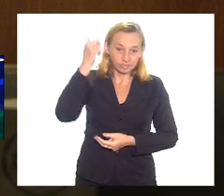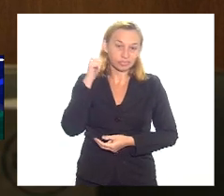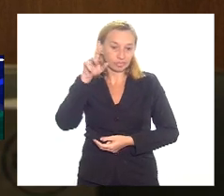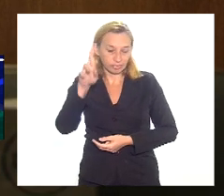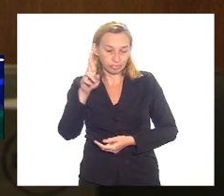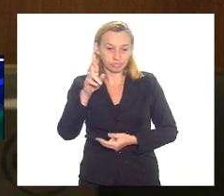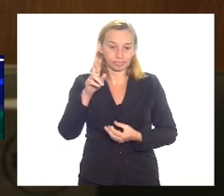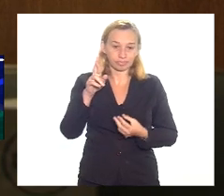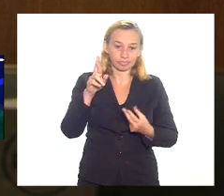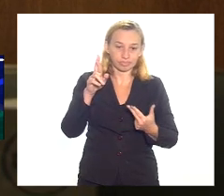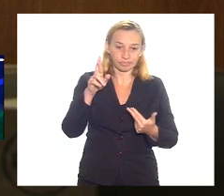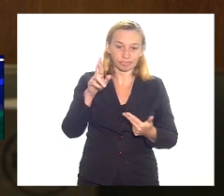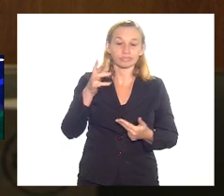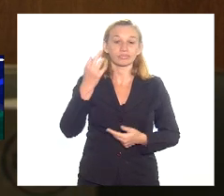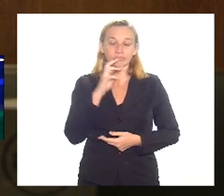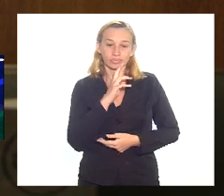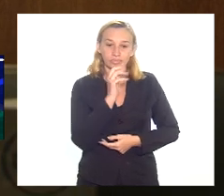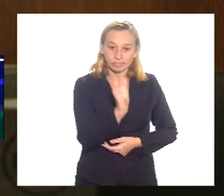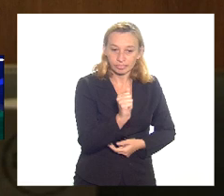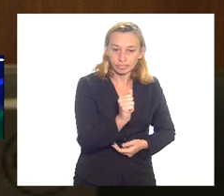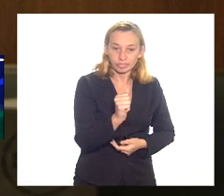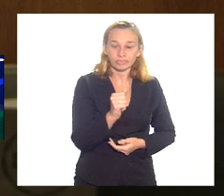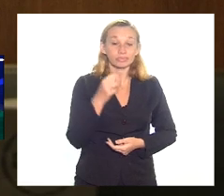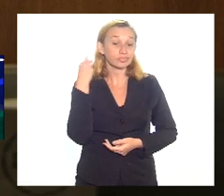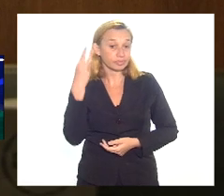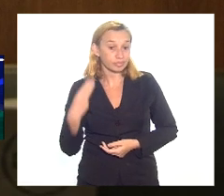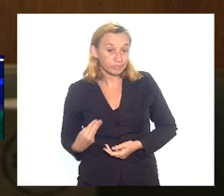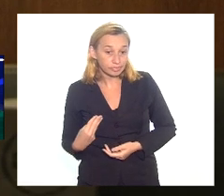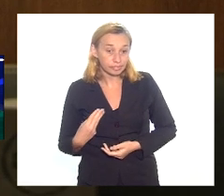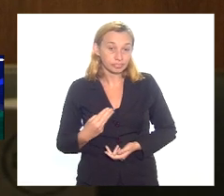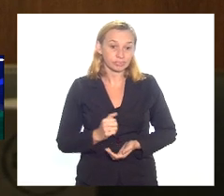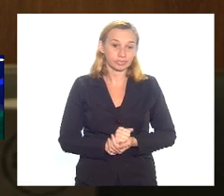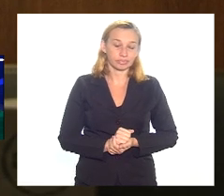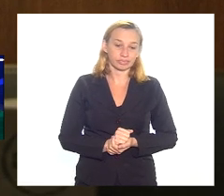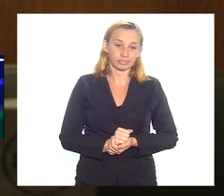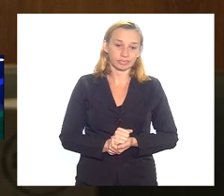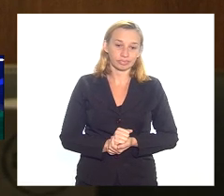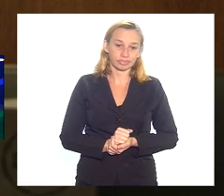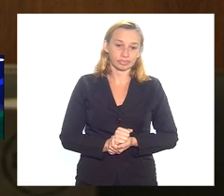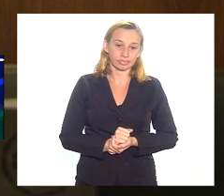Eliomar, deputado Mônica. Rodrigo Amorim, Mônica.